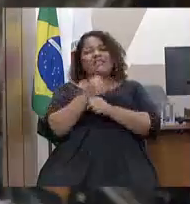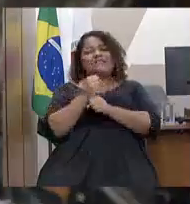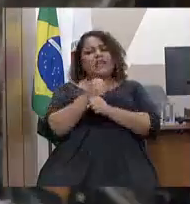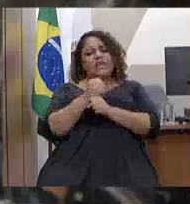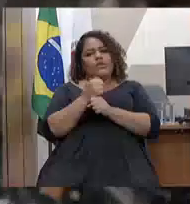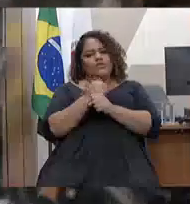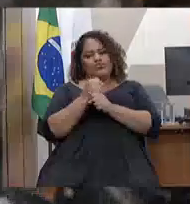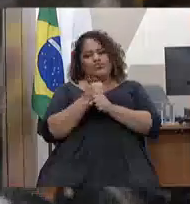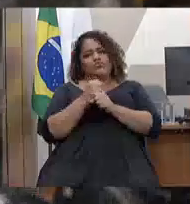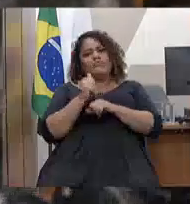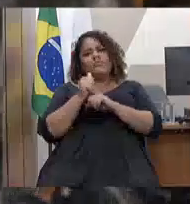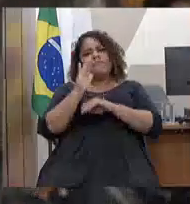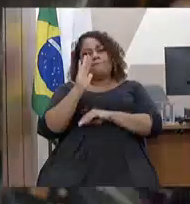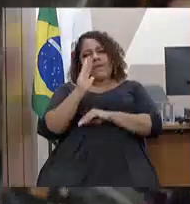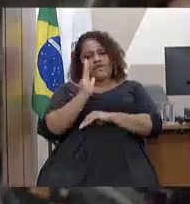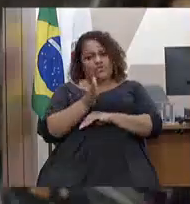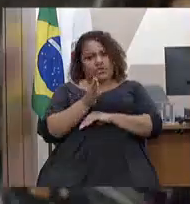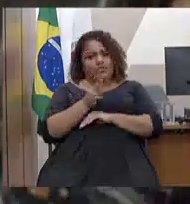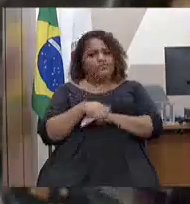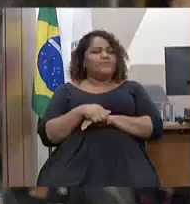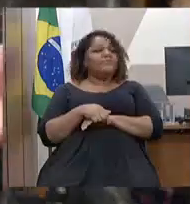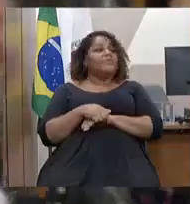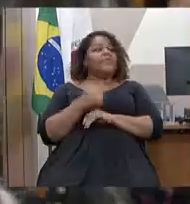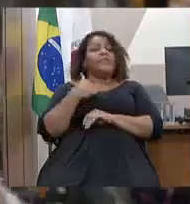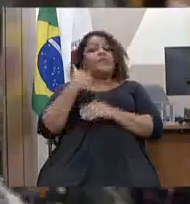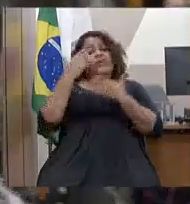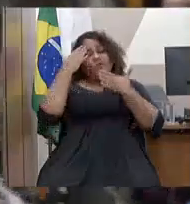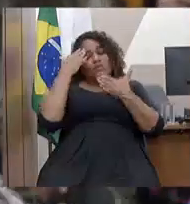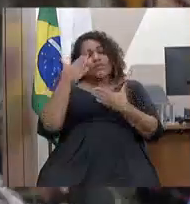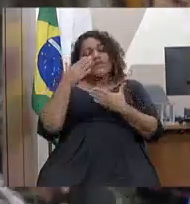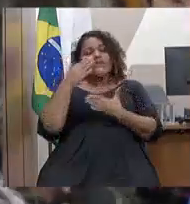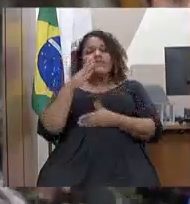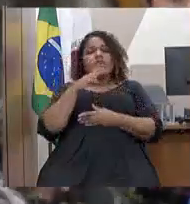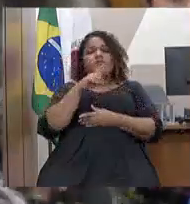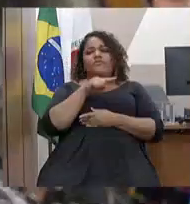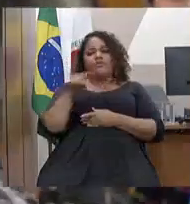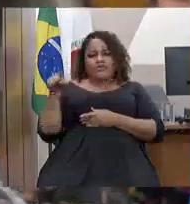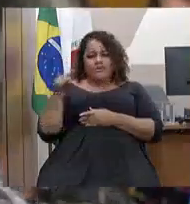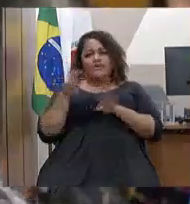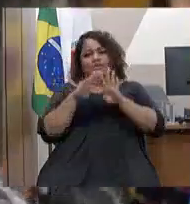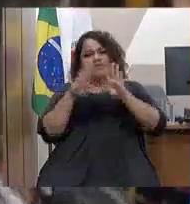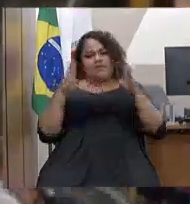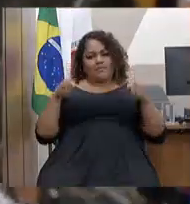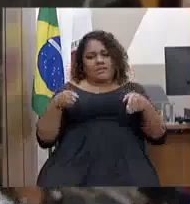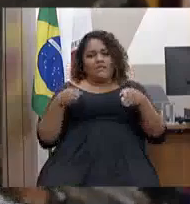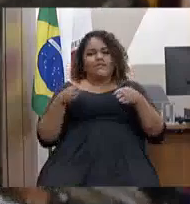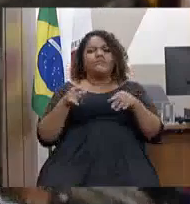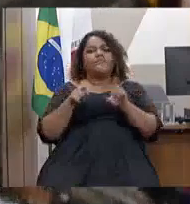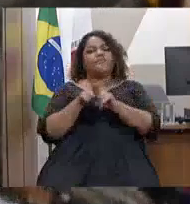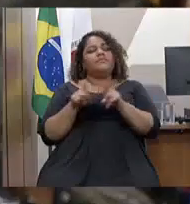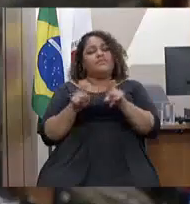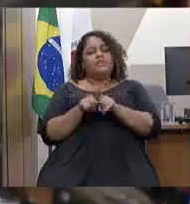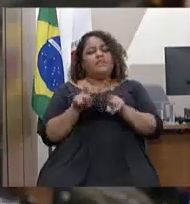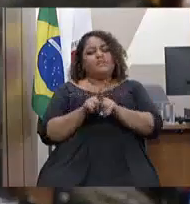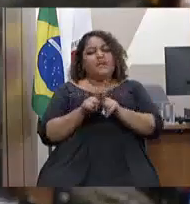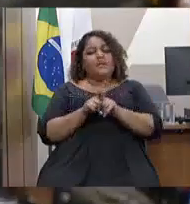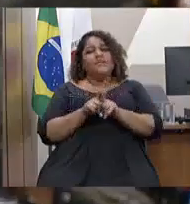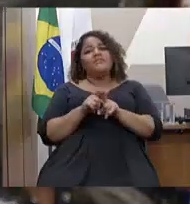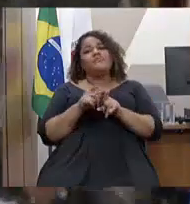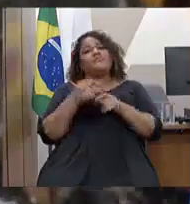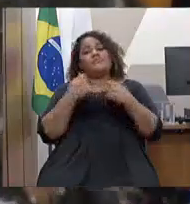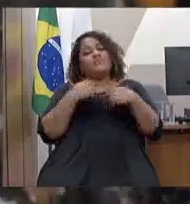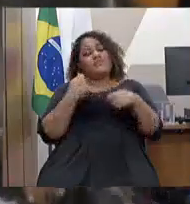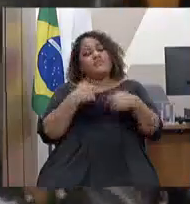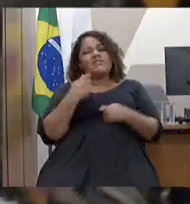o Betão por esse trabalho e a mesa mas também não podia de deixar de falar sobre o que vem